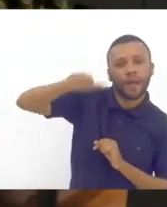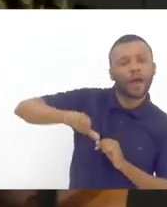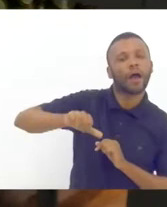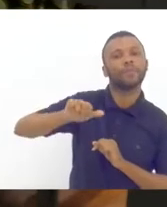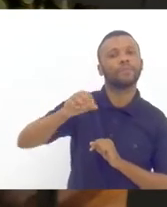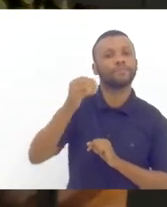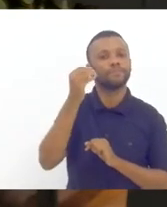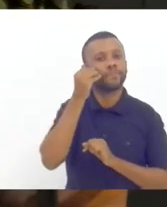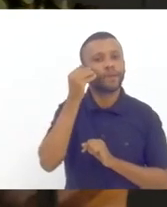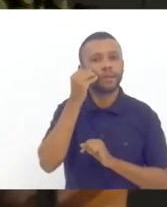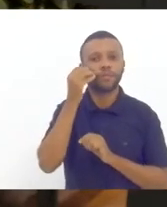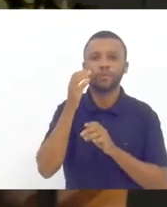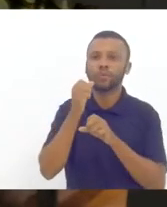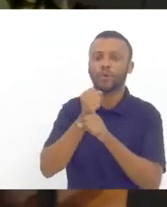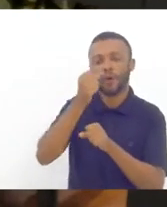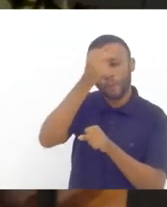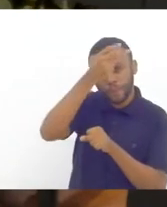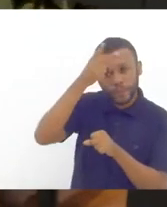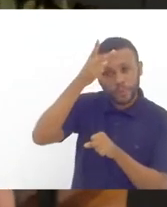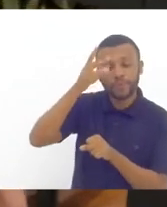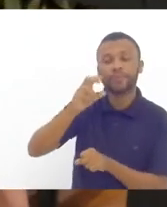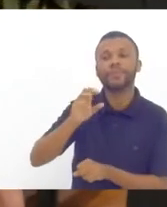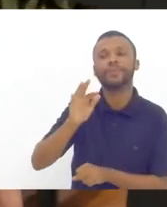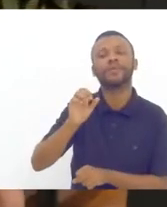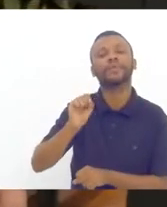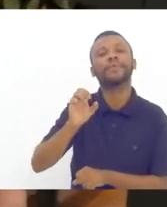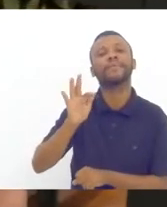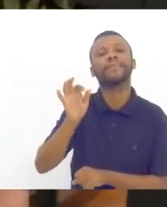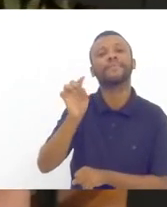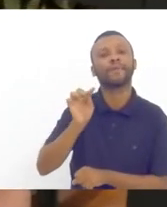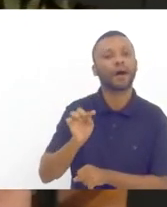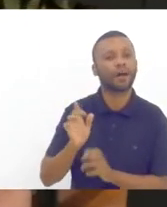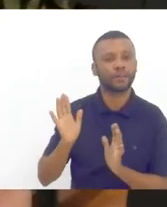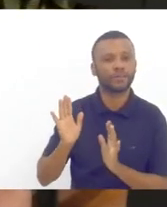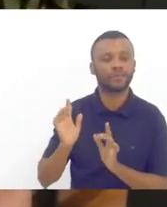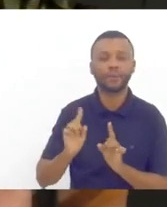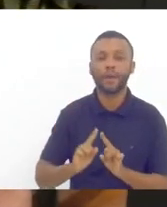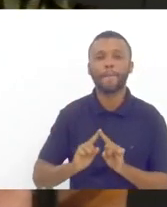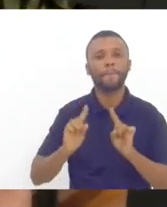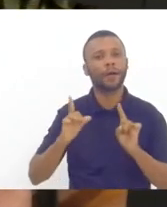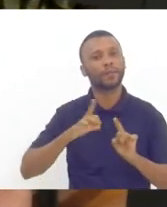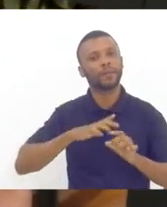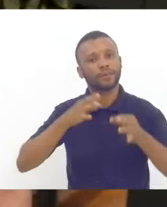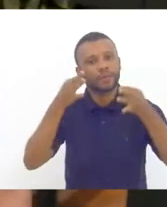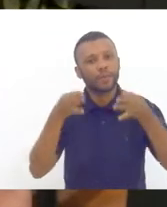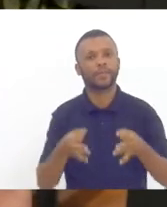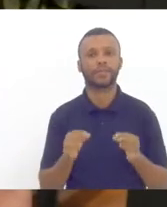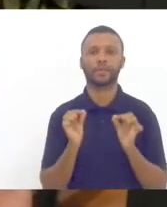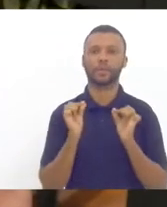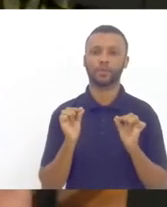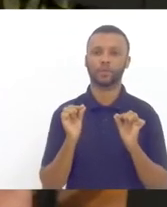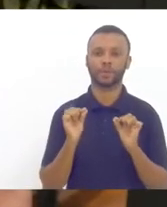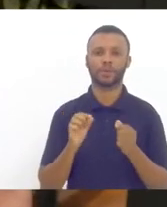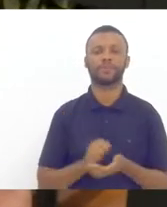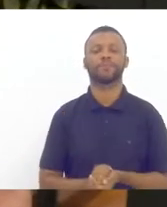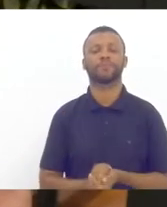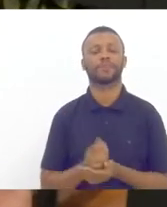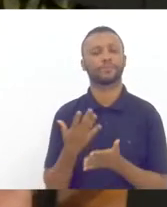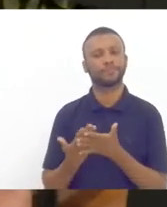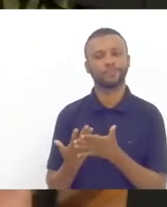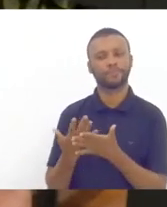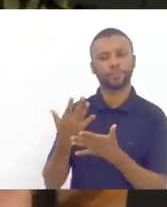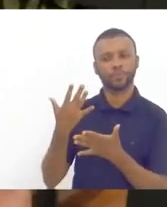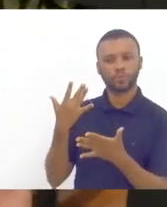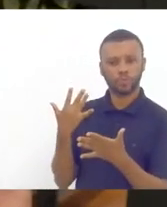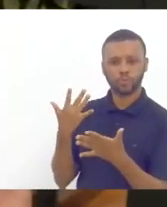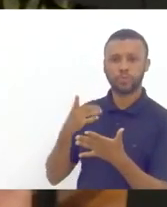Secretaria Municipal de Fazenda. Mas, com certeza, isso, como isso foi feito recentemente, não foi feito